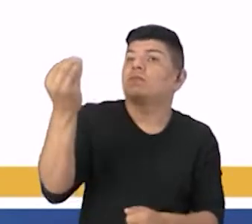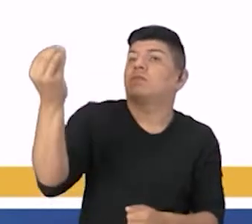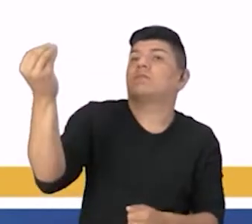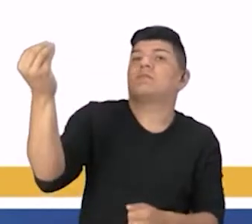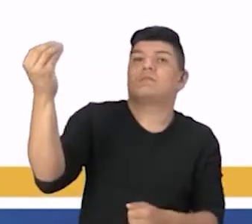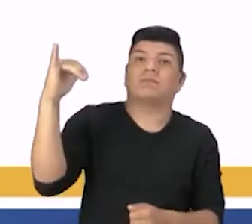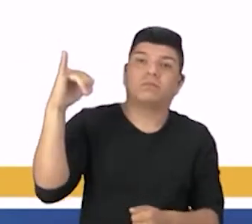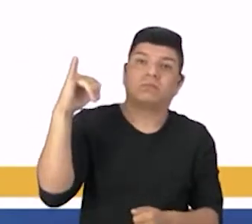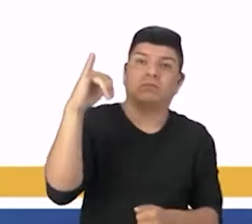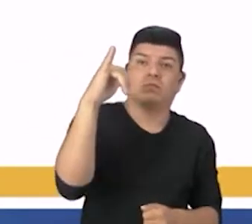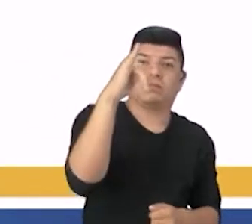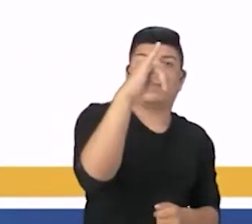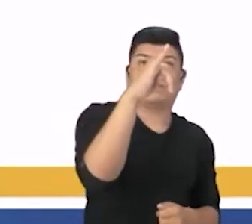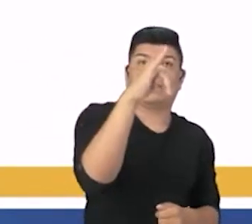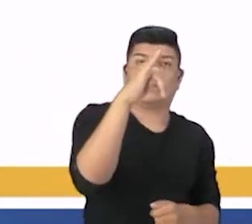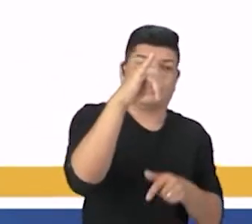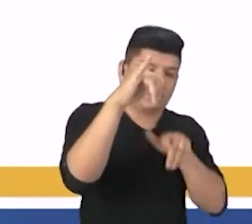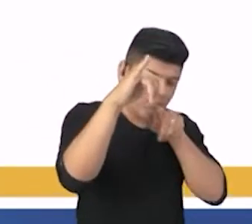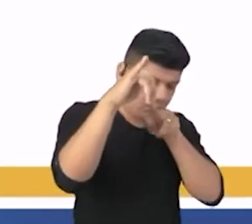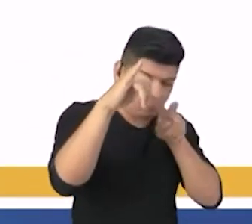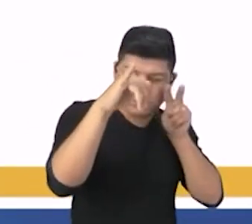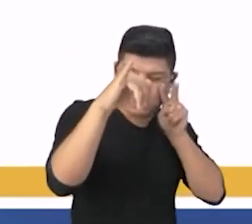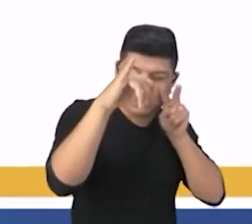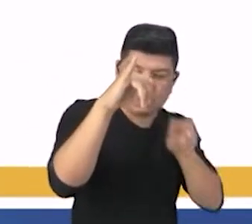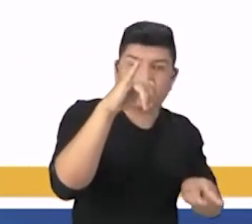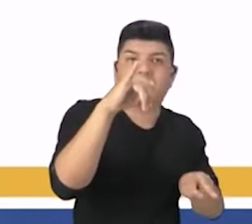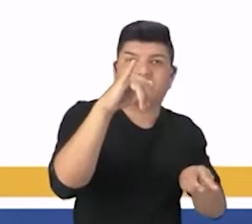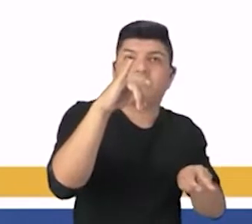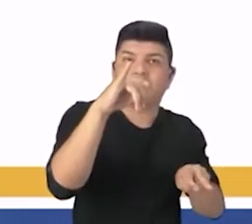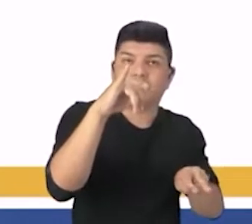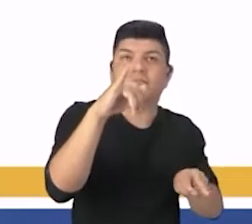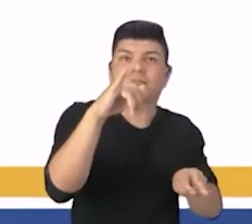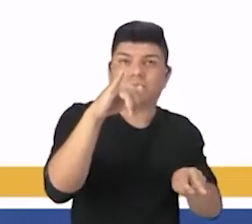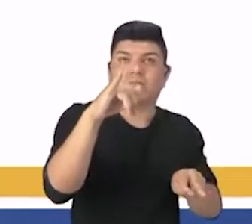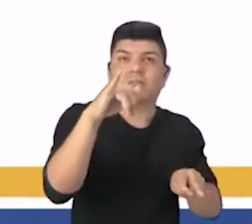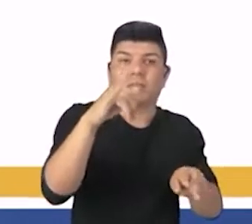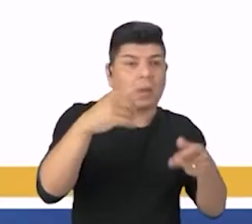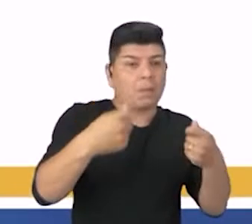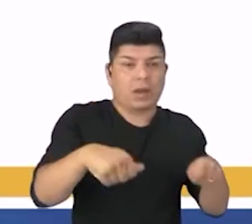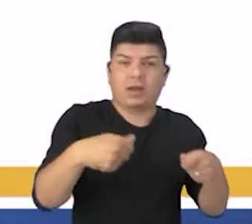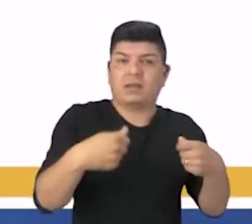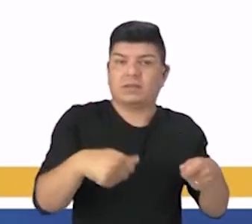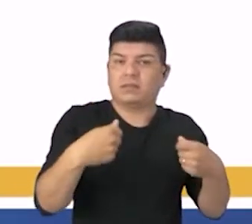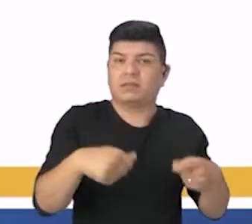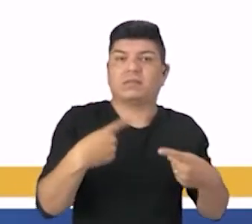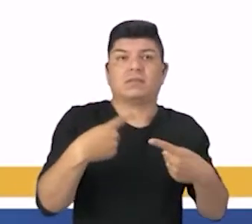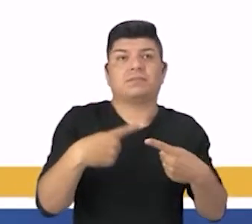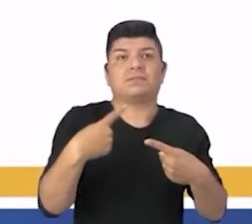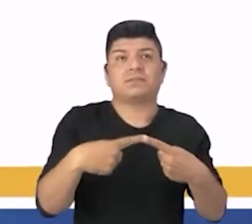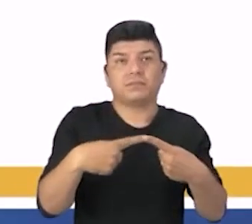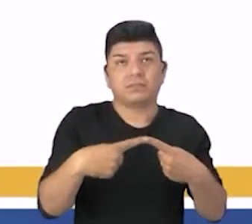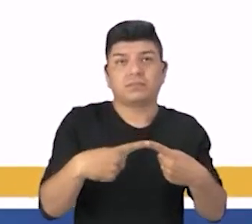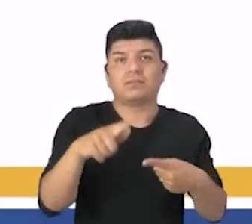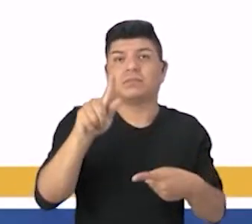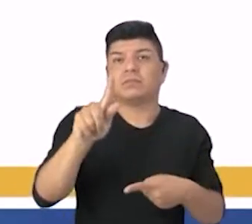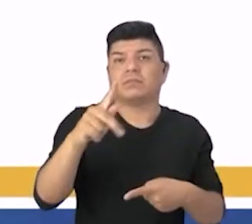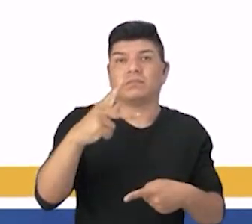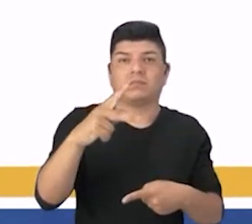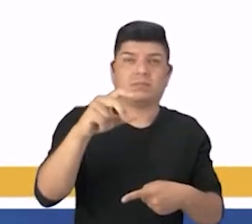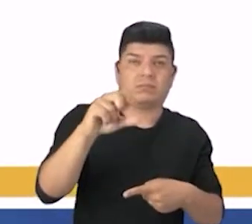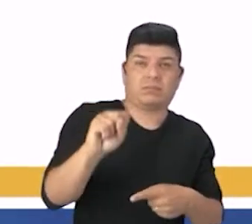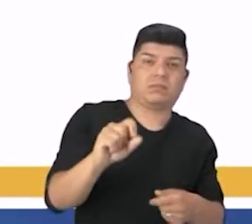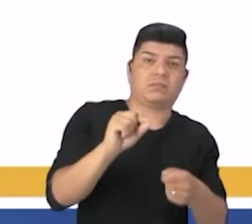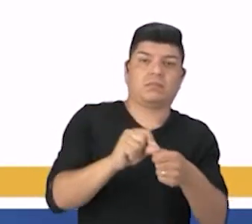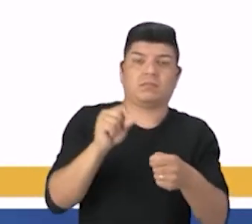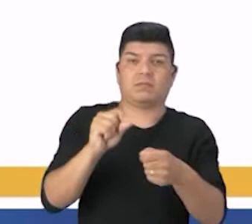ver que as marcas que são deixadas pelo trato onde foi feita a correta elas são precisas por quê Porque o GPS